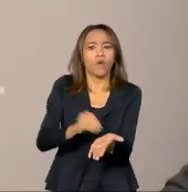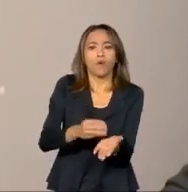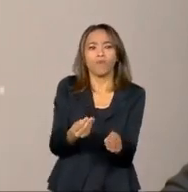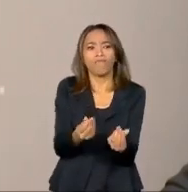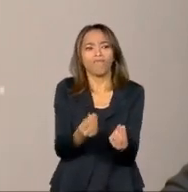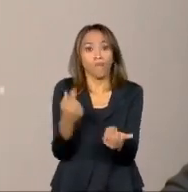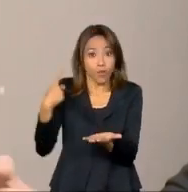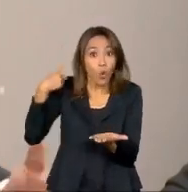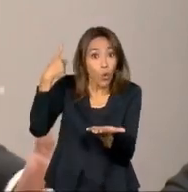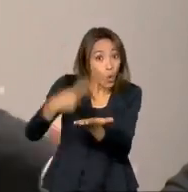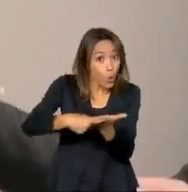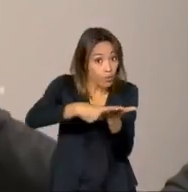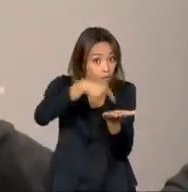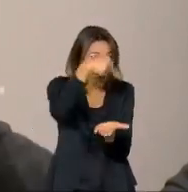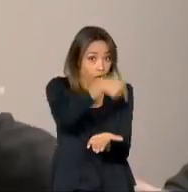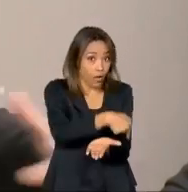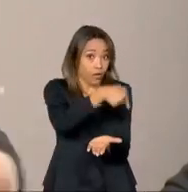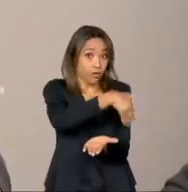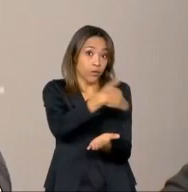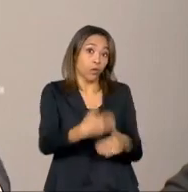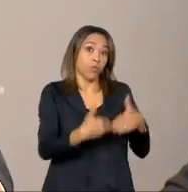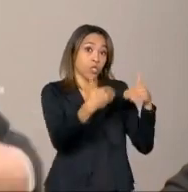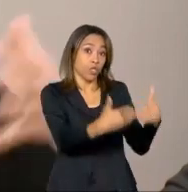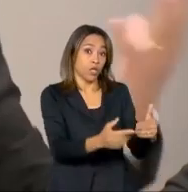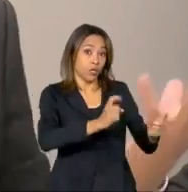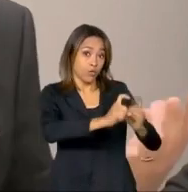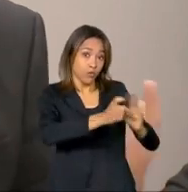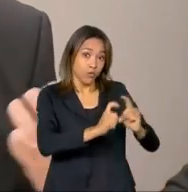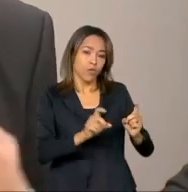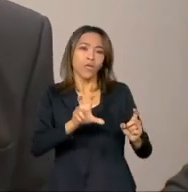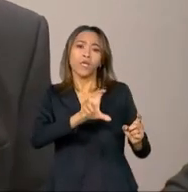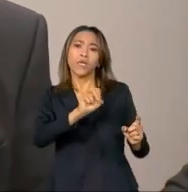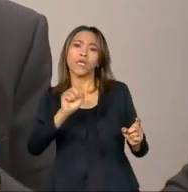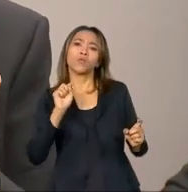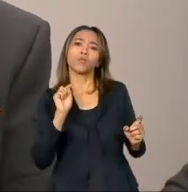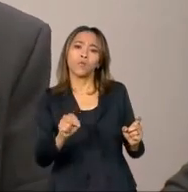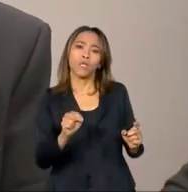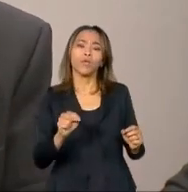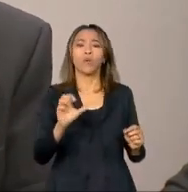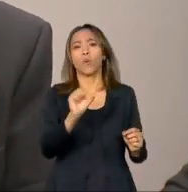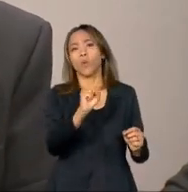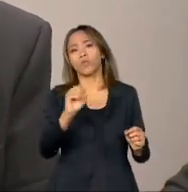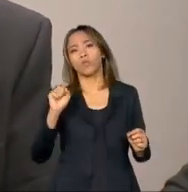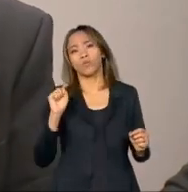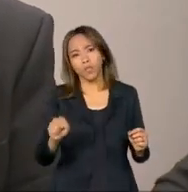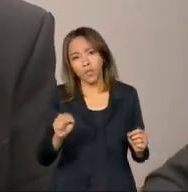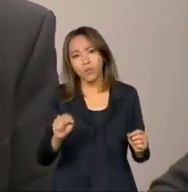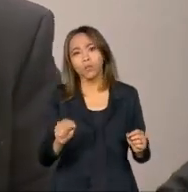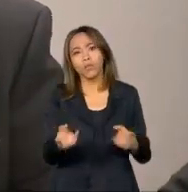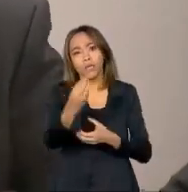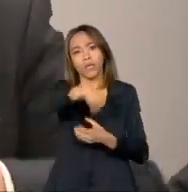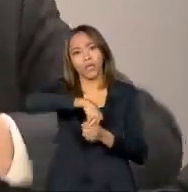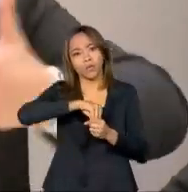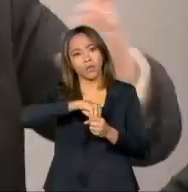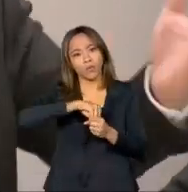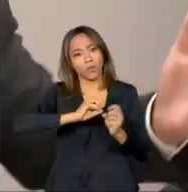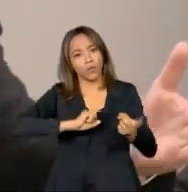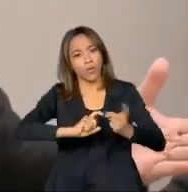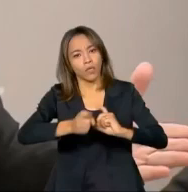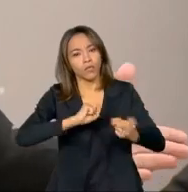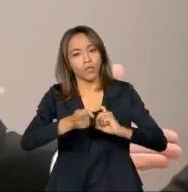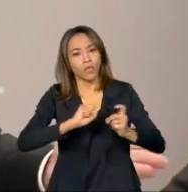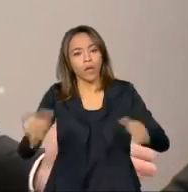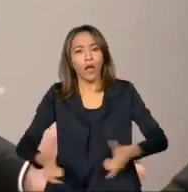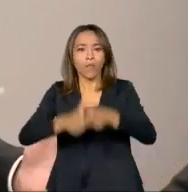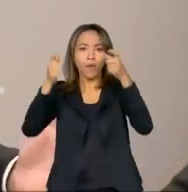a Fazenda que, veja bem, R$800 mil, R$500 mil num recurso administrativo, a maioria